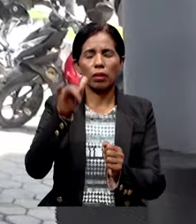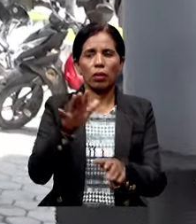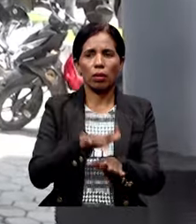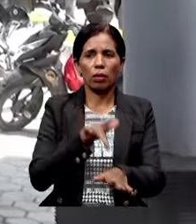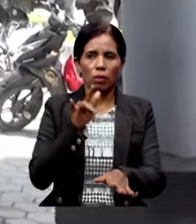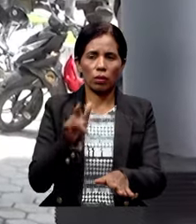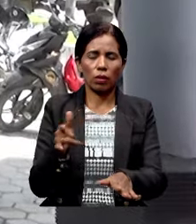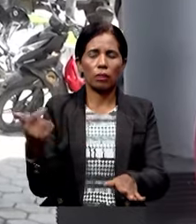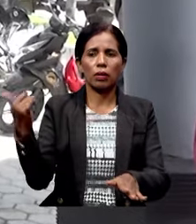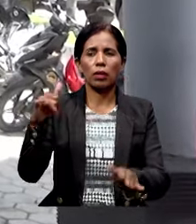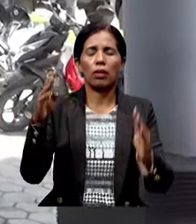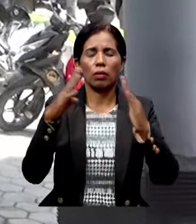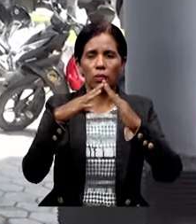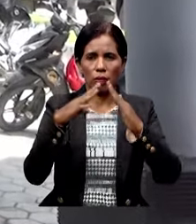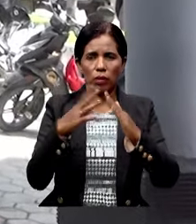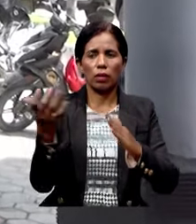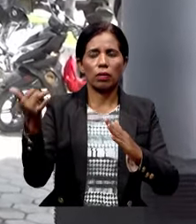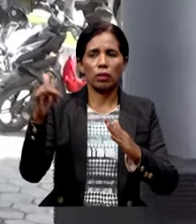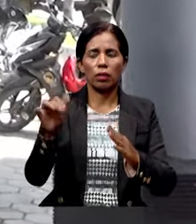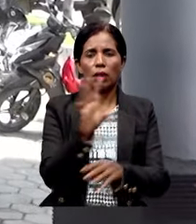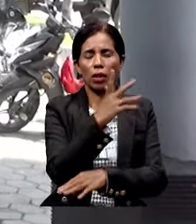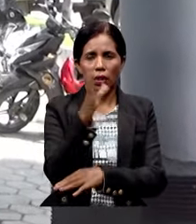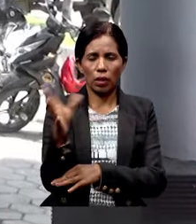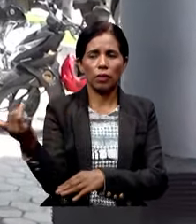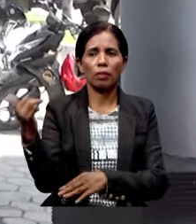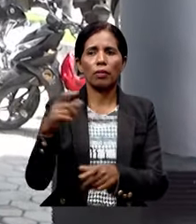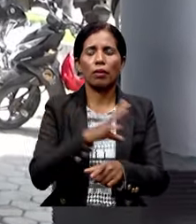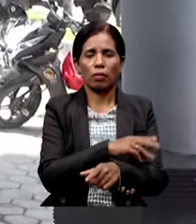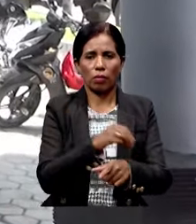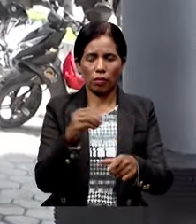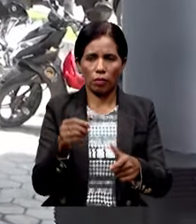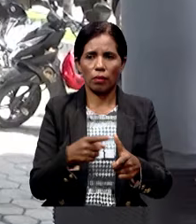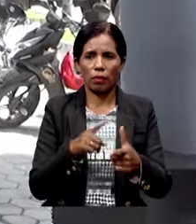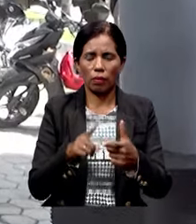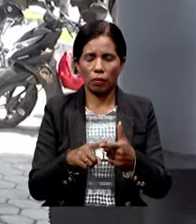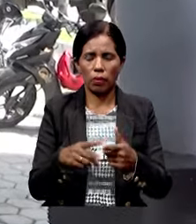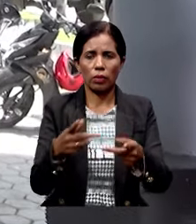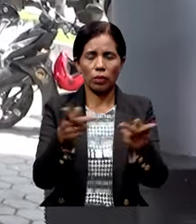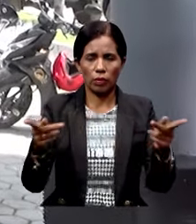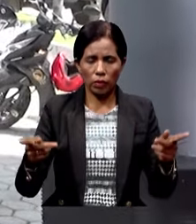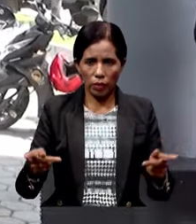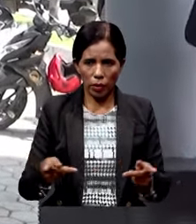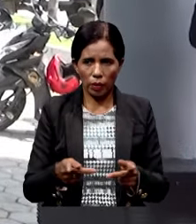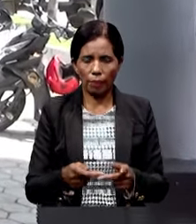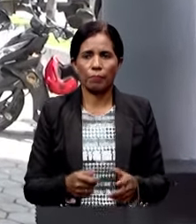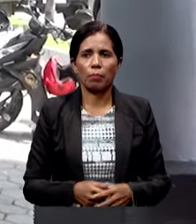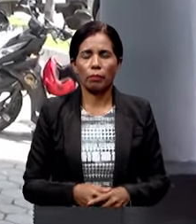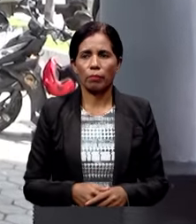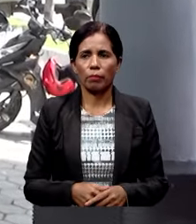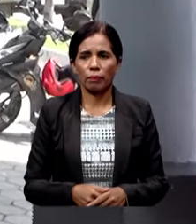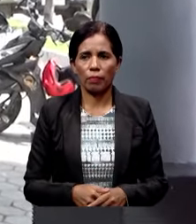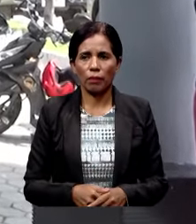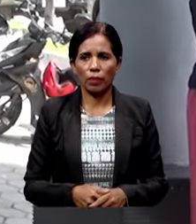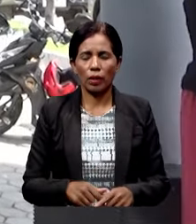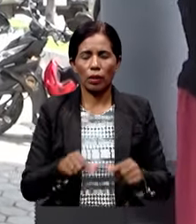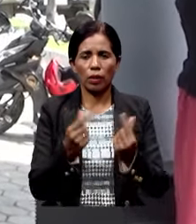ba ser ne uma ser na mesma ai horis no ne mos a barai neve oi ia